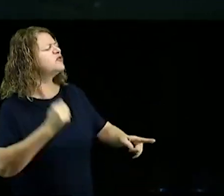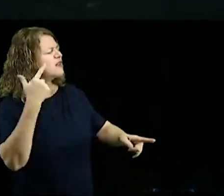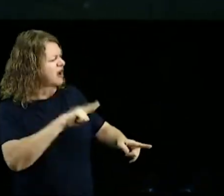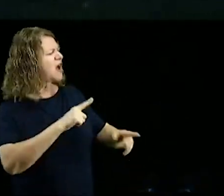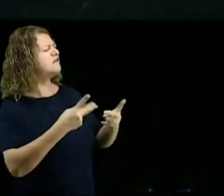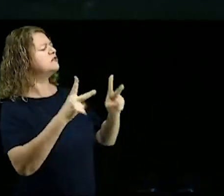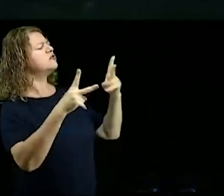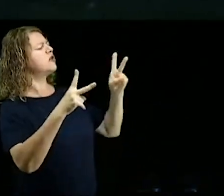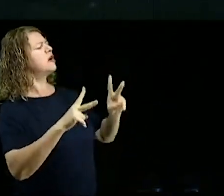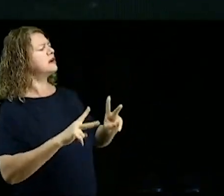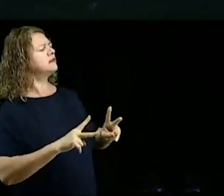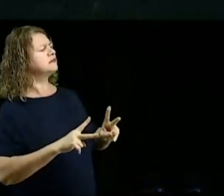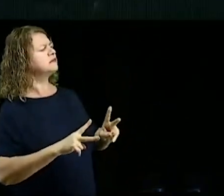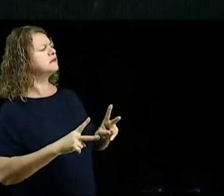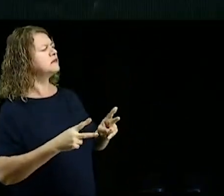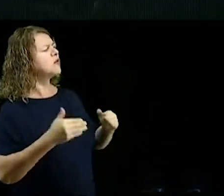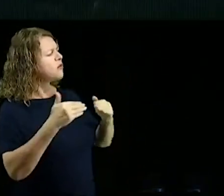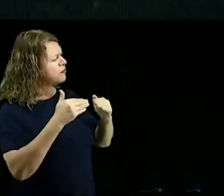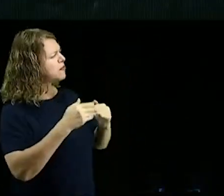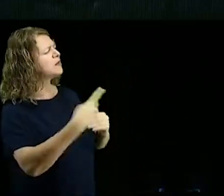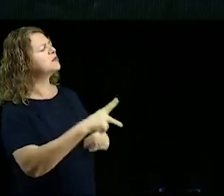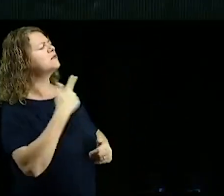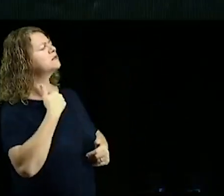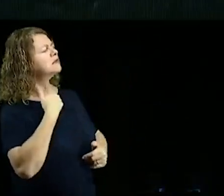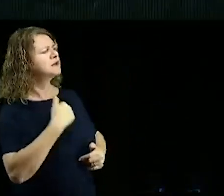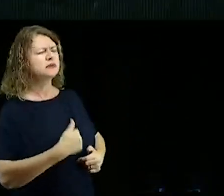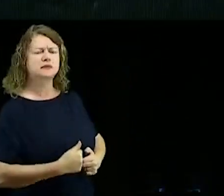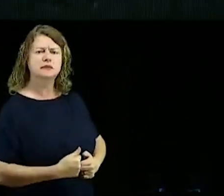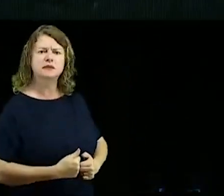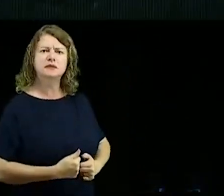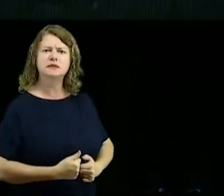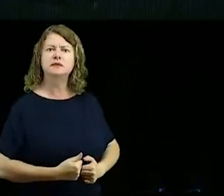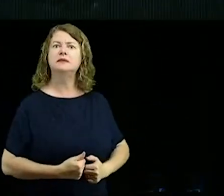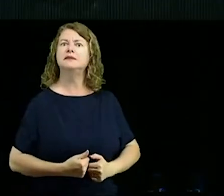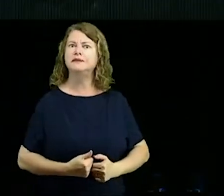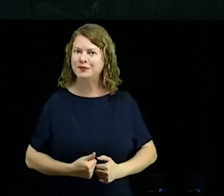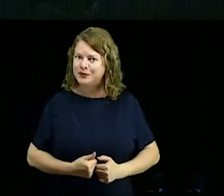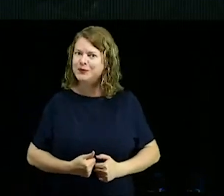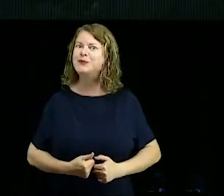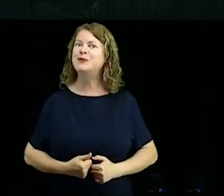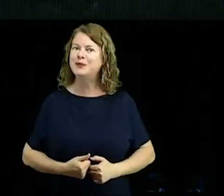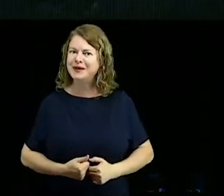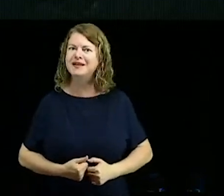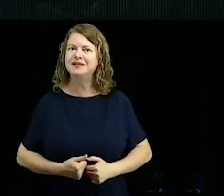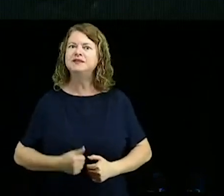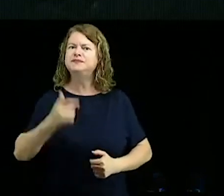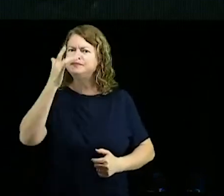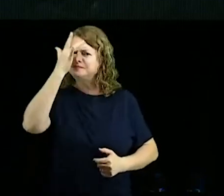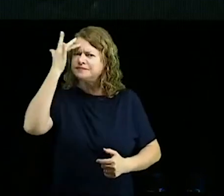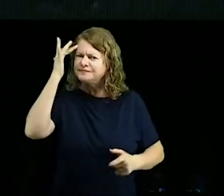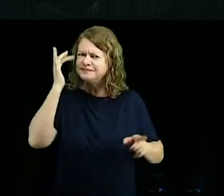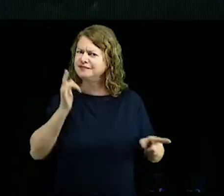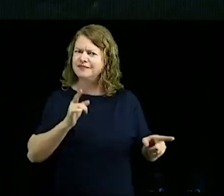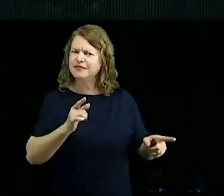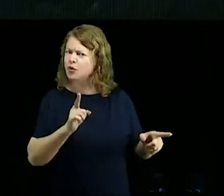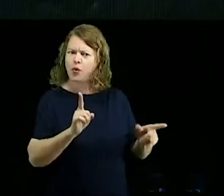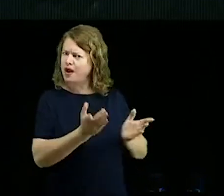tão interessante que as pessoas que mais impressionaram Jesus eram pessoas não crentes. Vocês sabiam